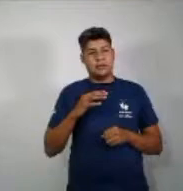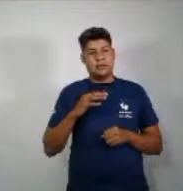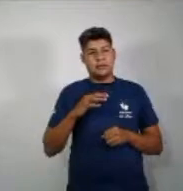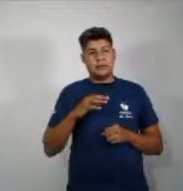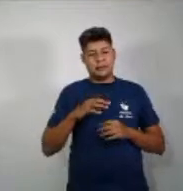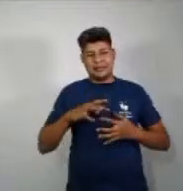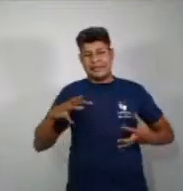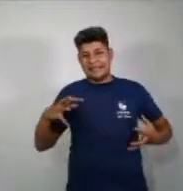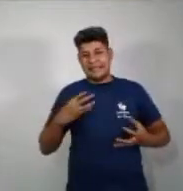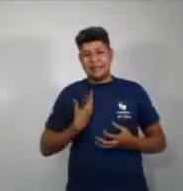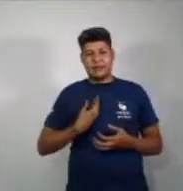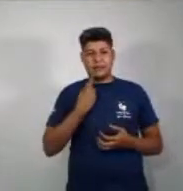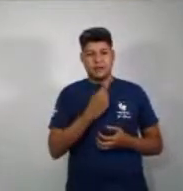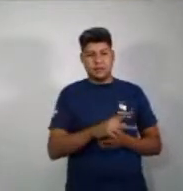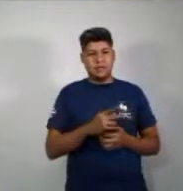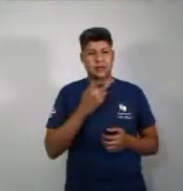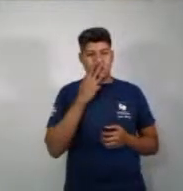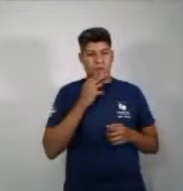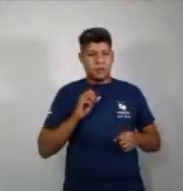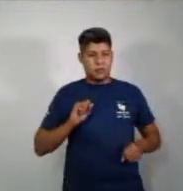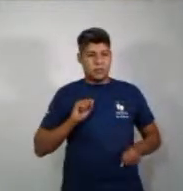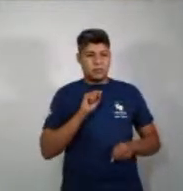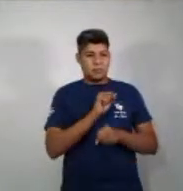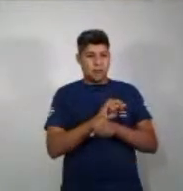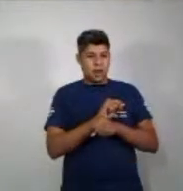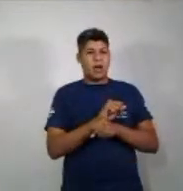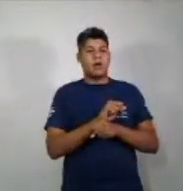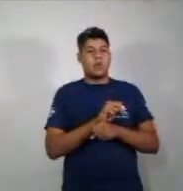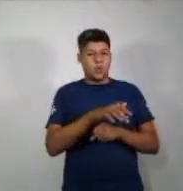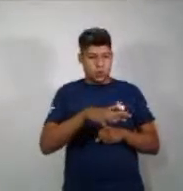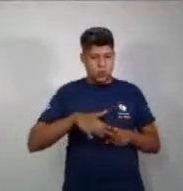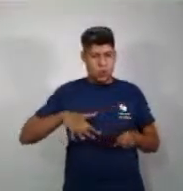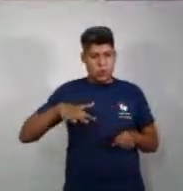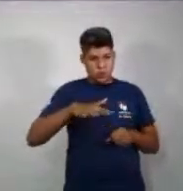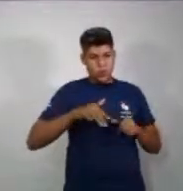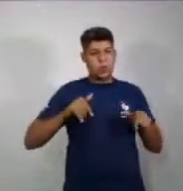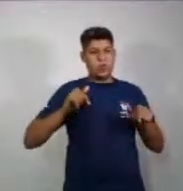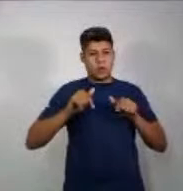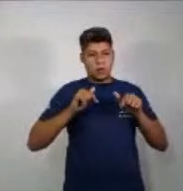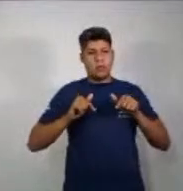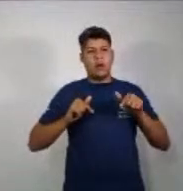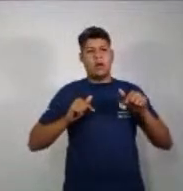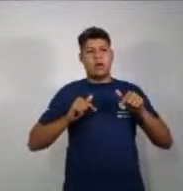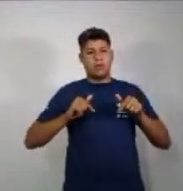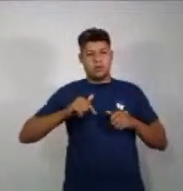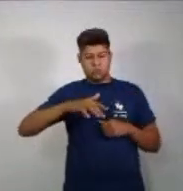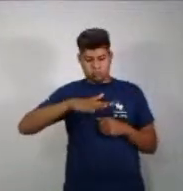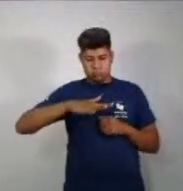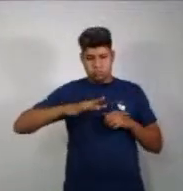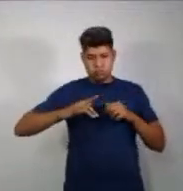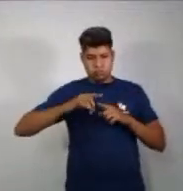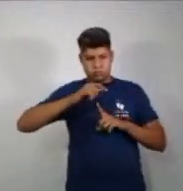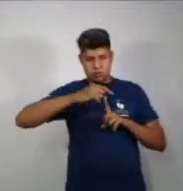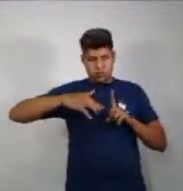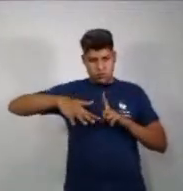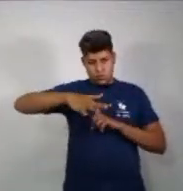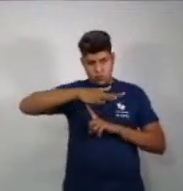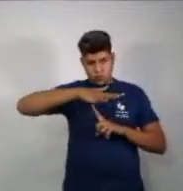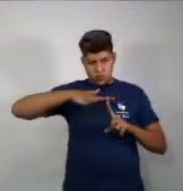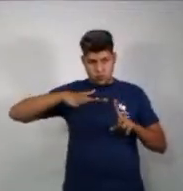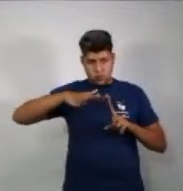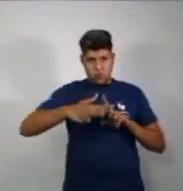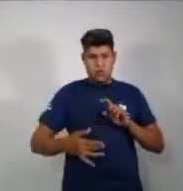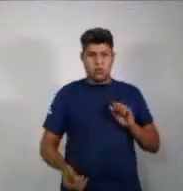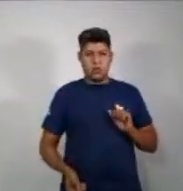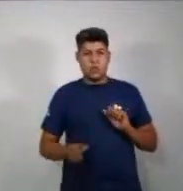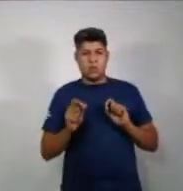momento que ele ficou preso no campo de trabalho, numa ilha do Danúbio, lá em Budapeste, e como